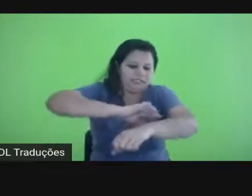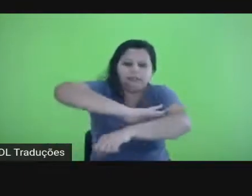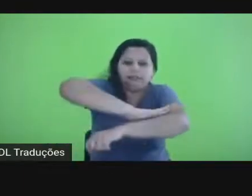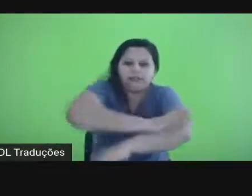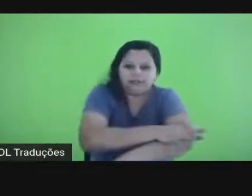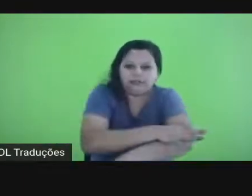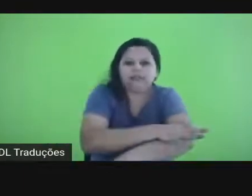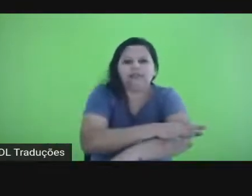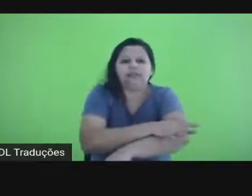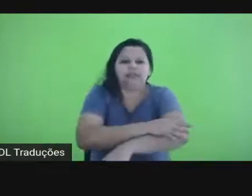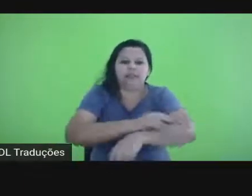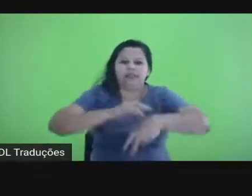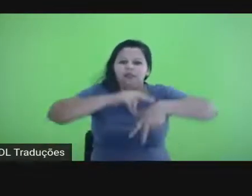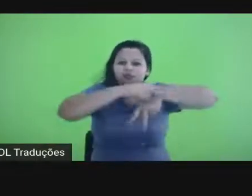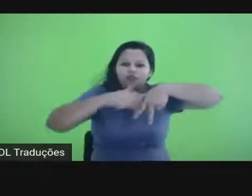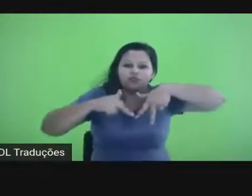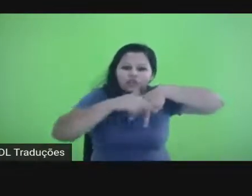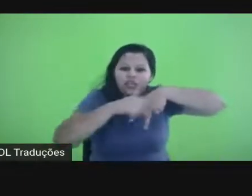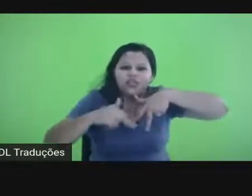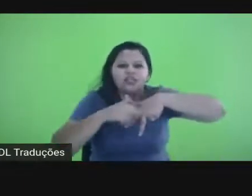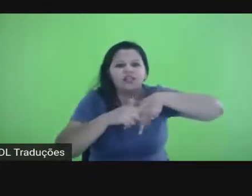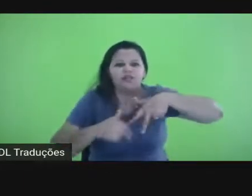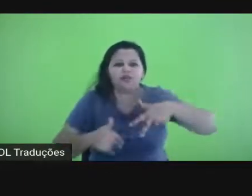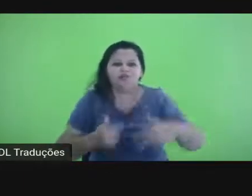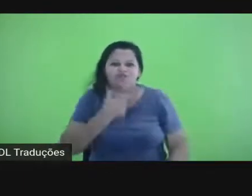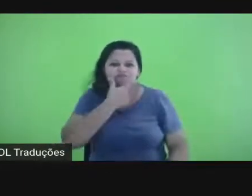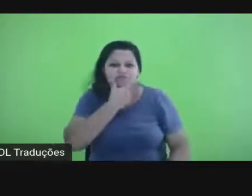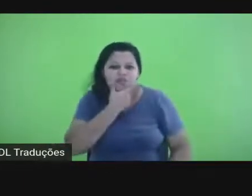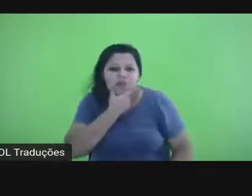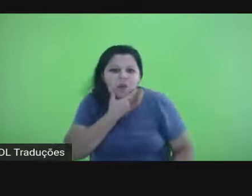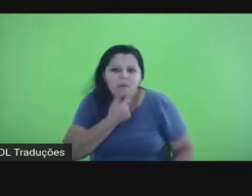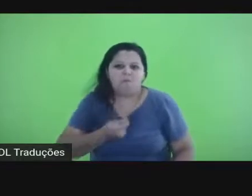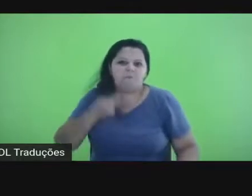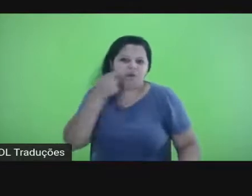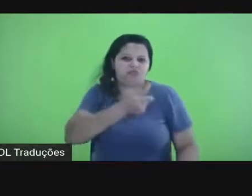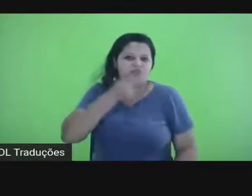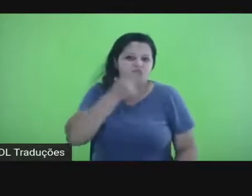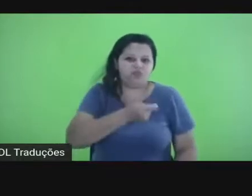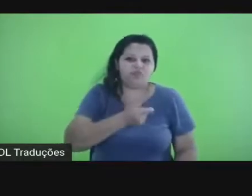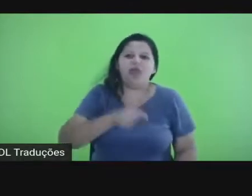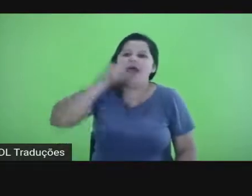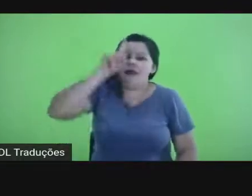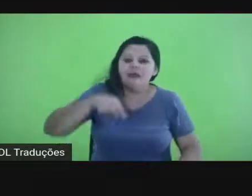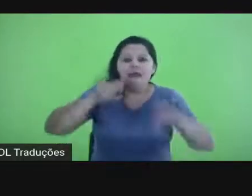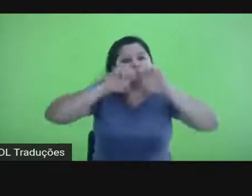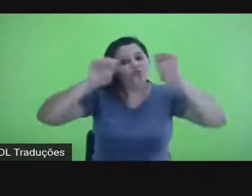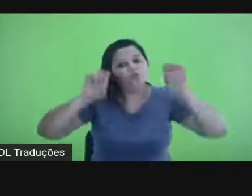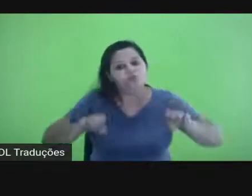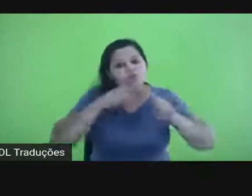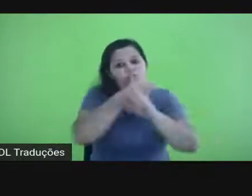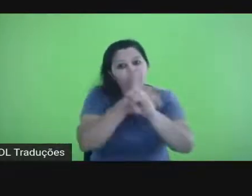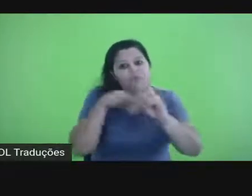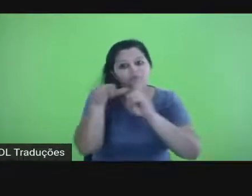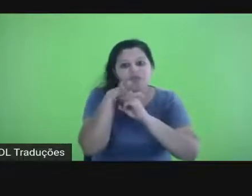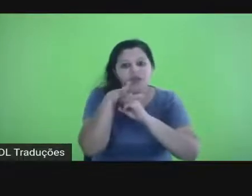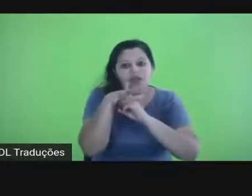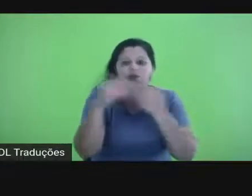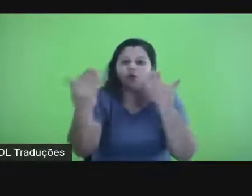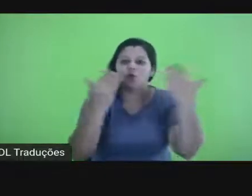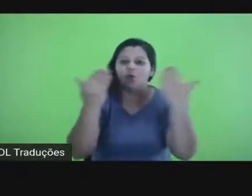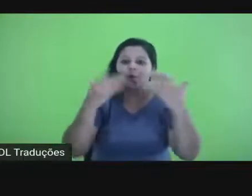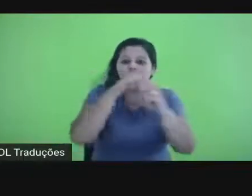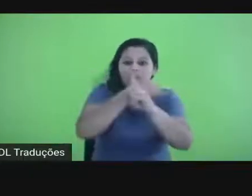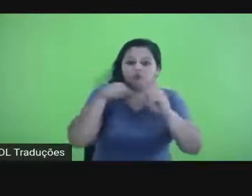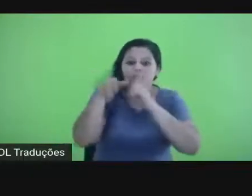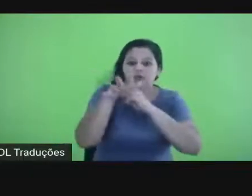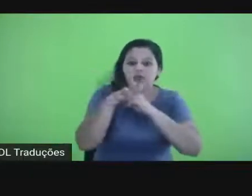de gênero e a questão de classe. Foi isso que construiu a sociedade tal qual ela é. Então, se a sociedade fosse uma grande casa, a estrutura da